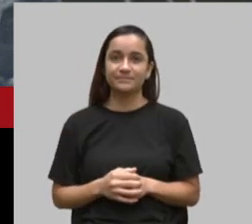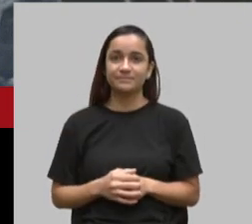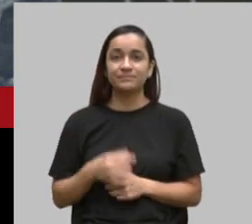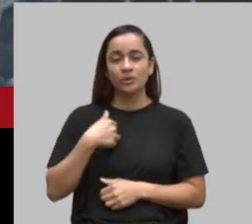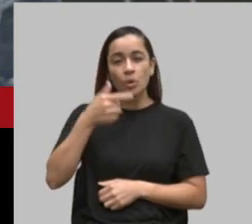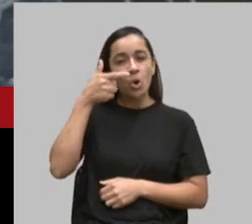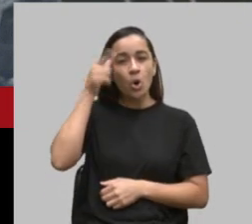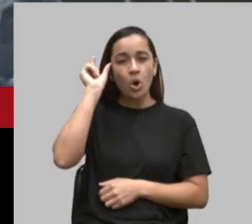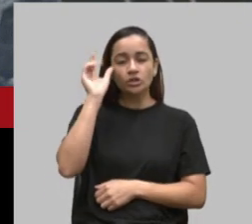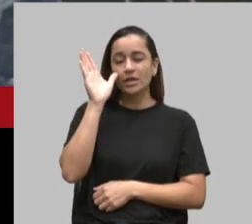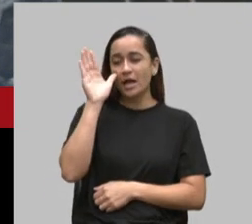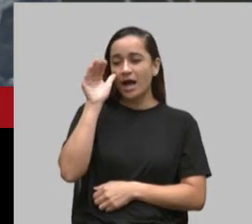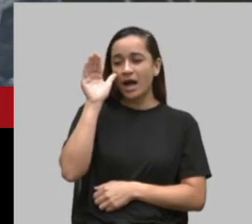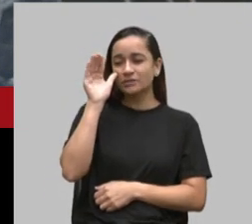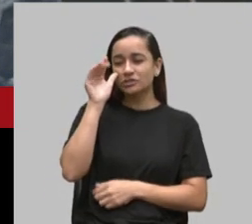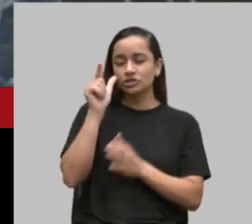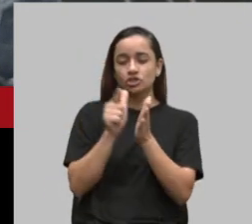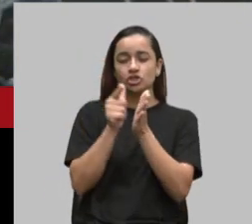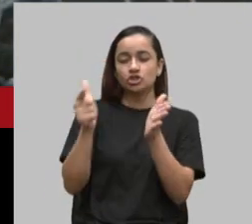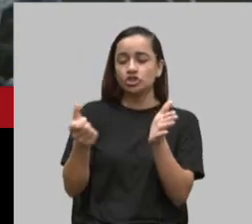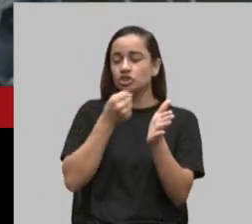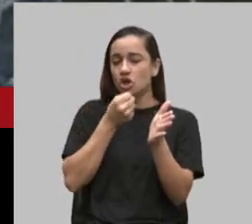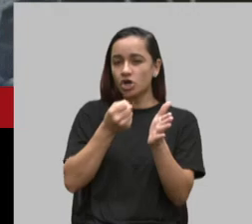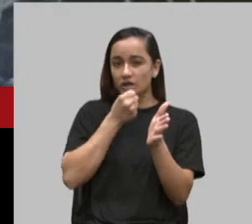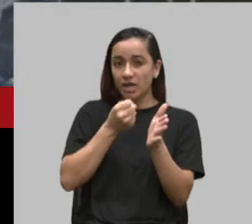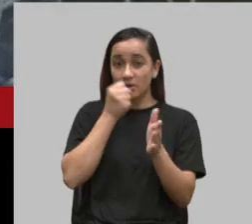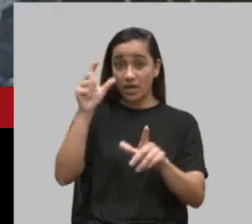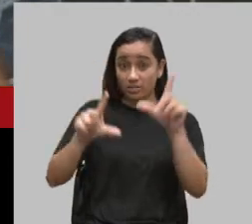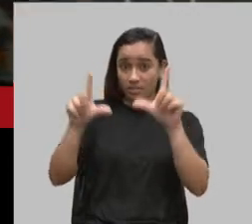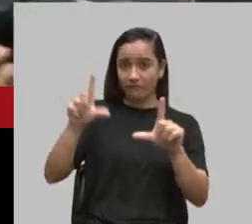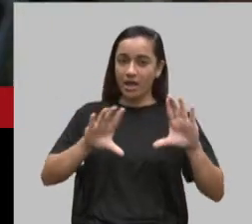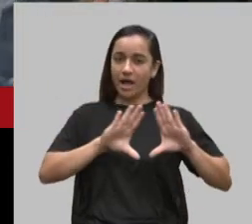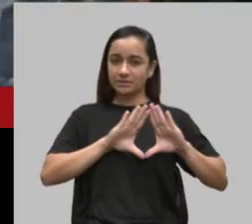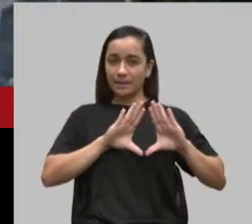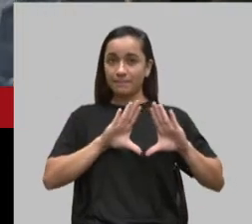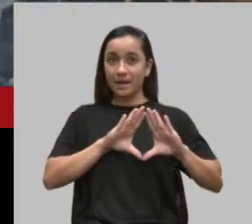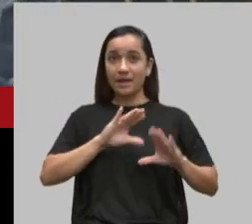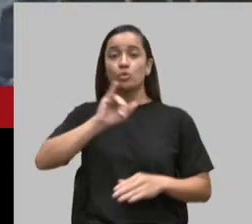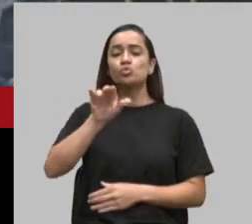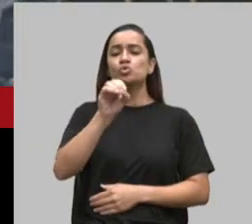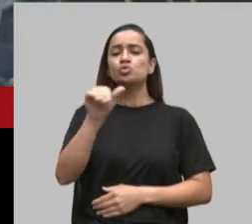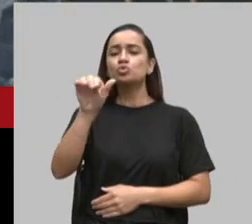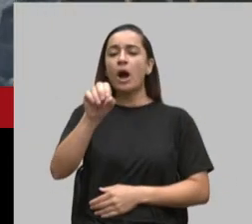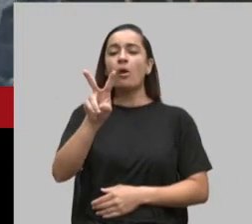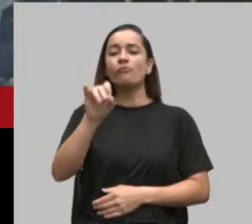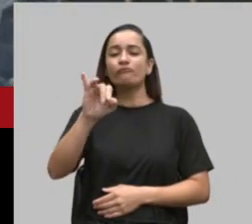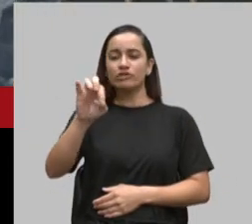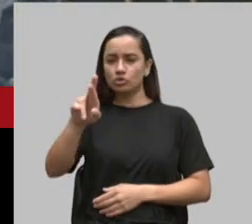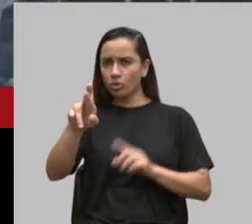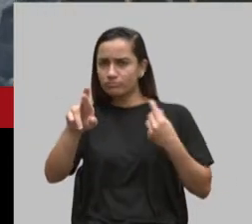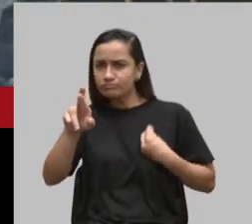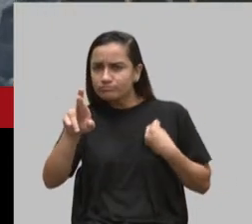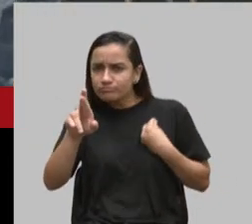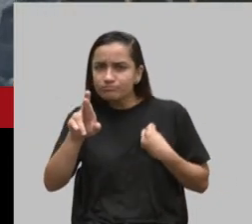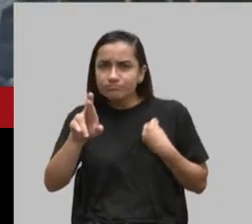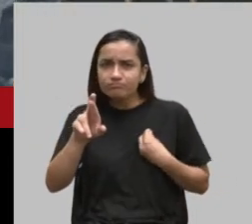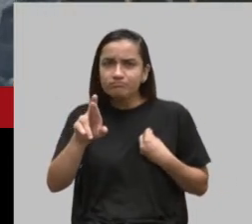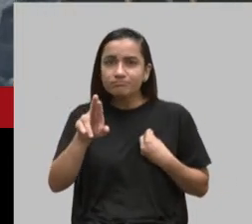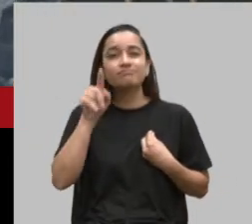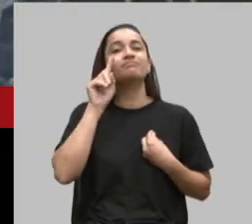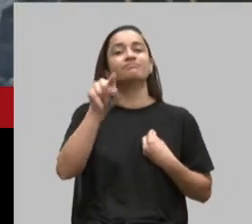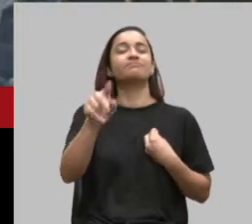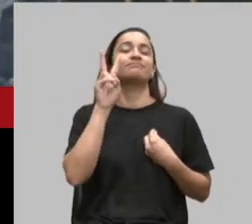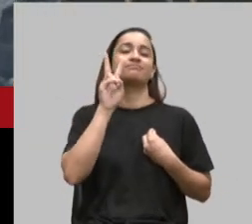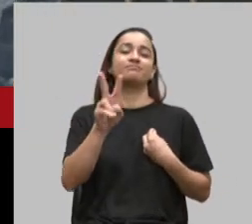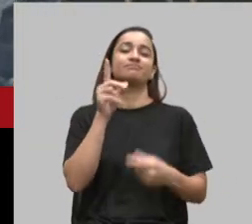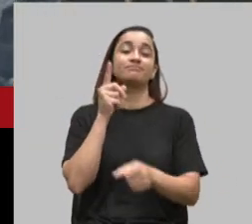da TV Assembleia Legislativa viu o João Vitor ele se encontra aqui ali ó ele ali